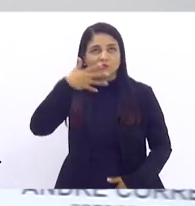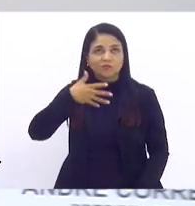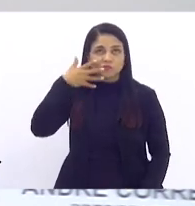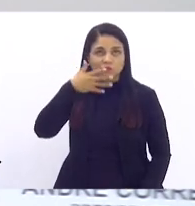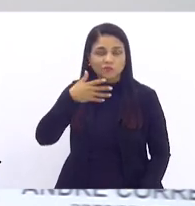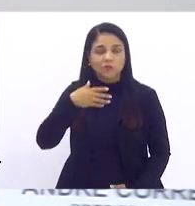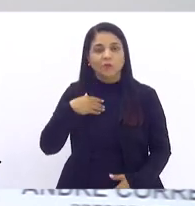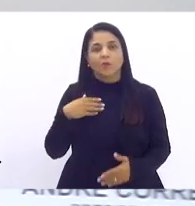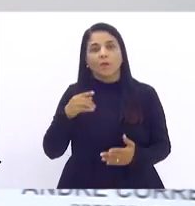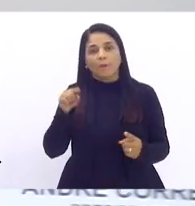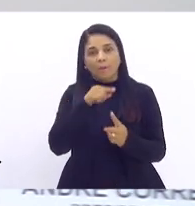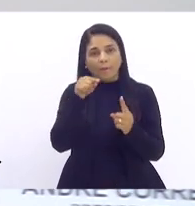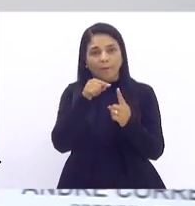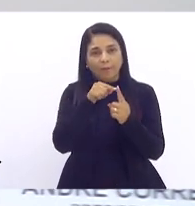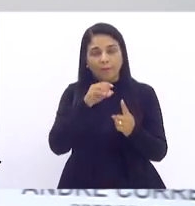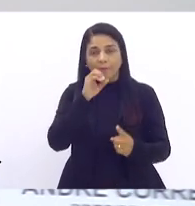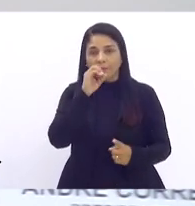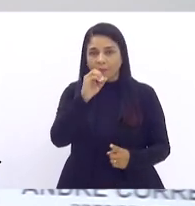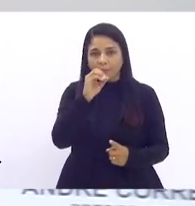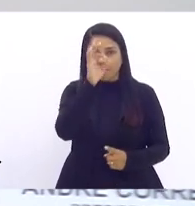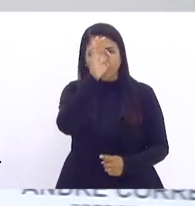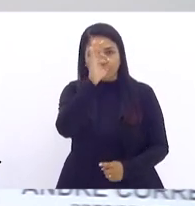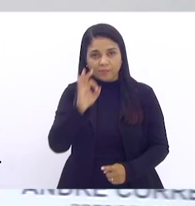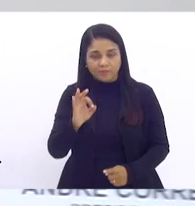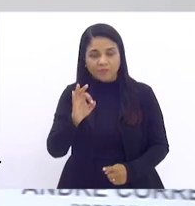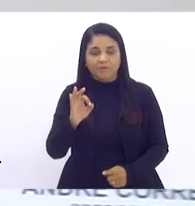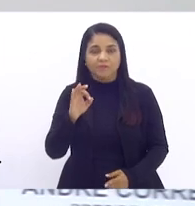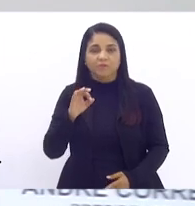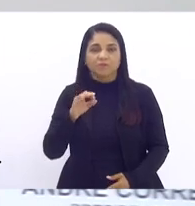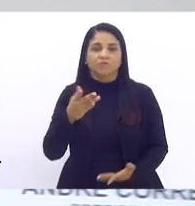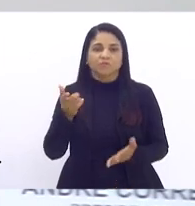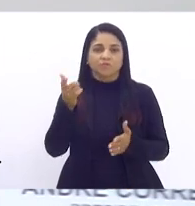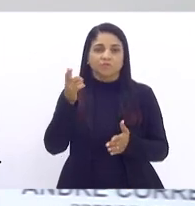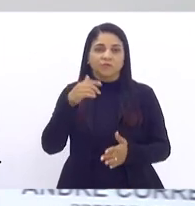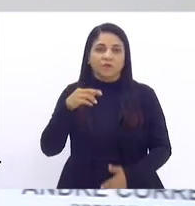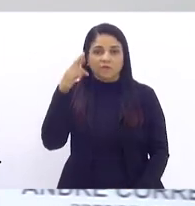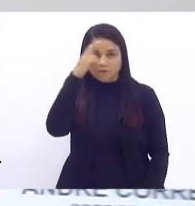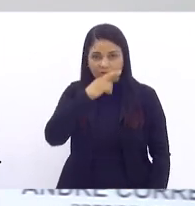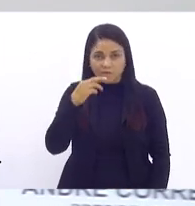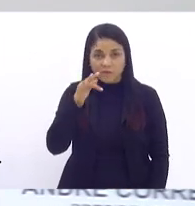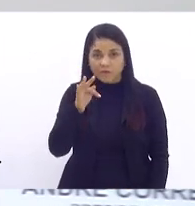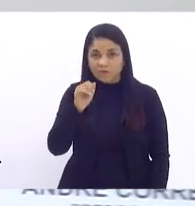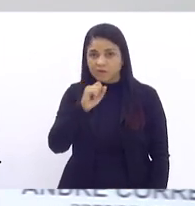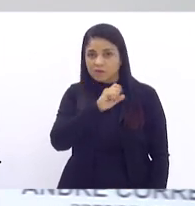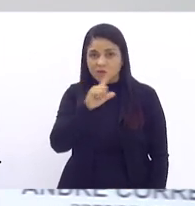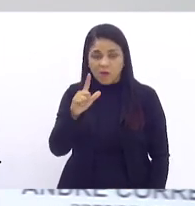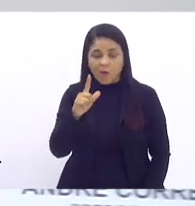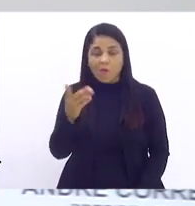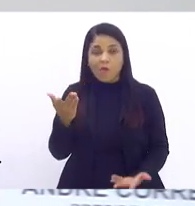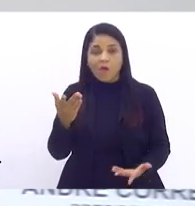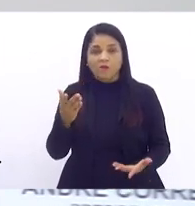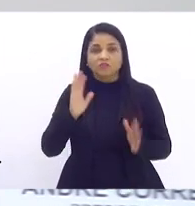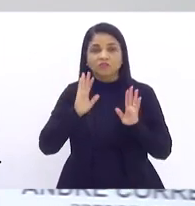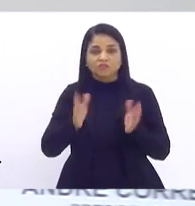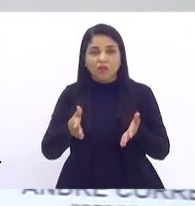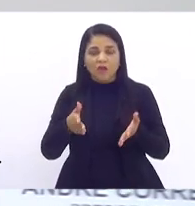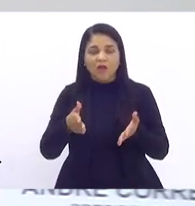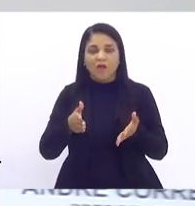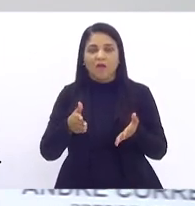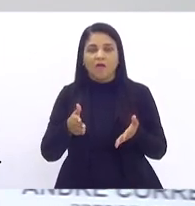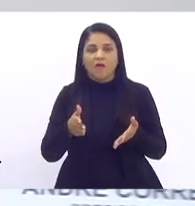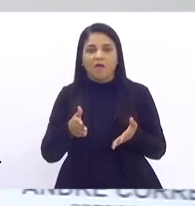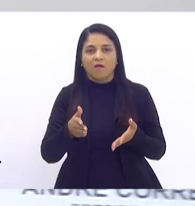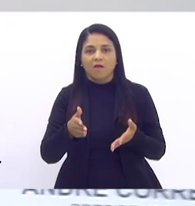fiscal zero e todo mundo sabe que é quase impossível mesmo fiscal zero diante já de uma situação